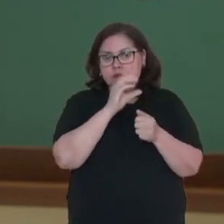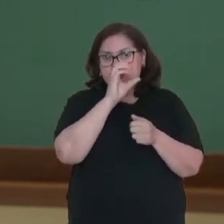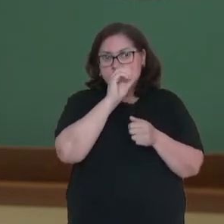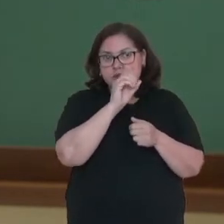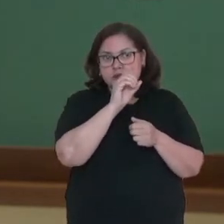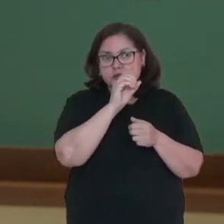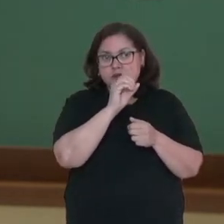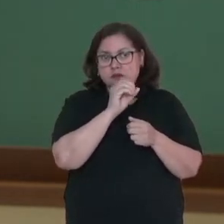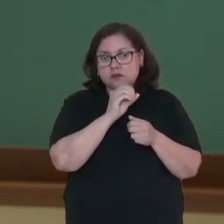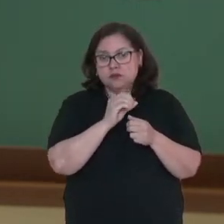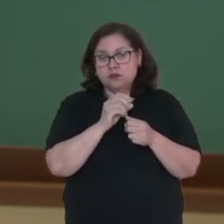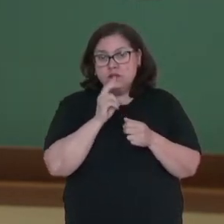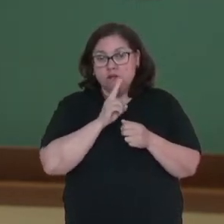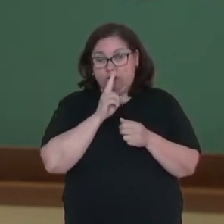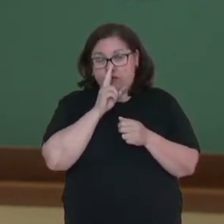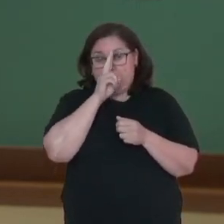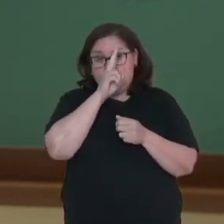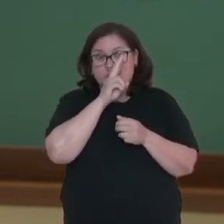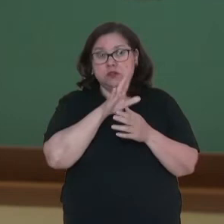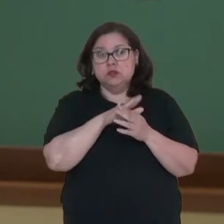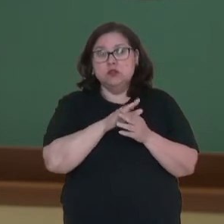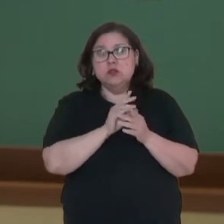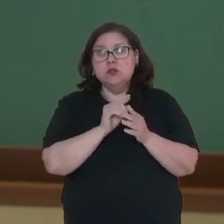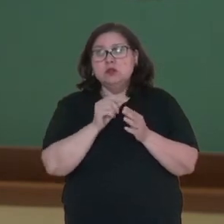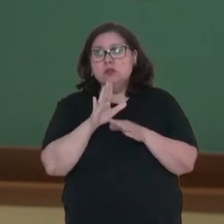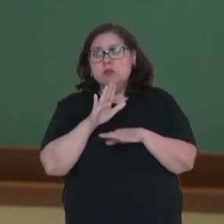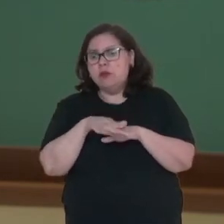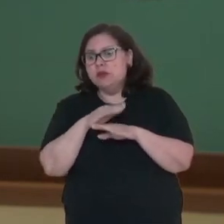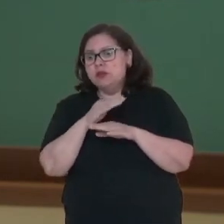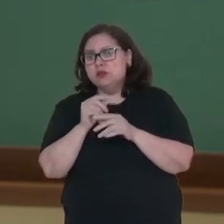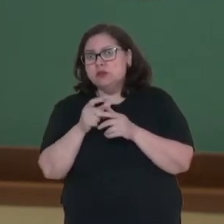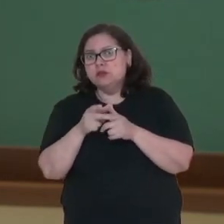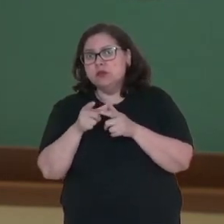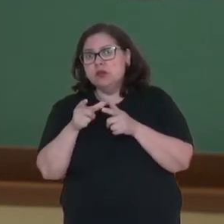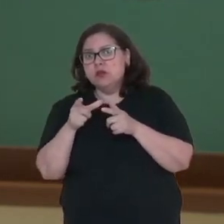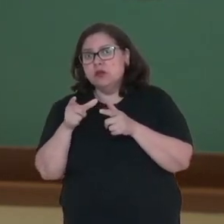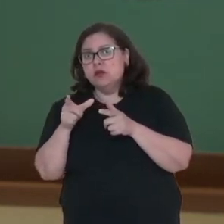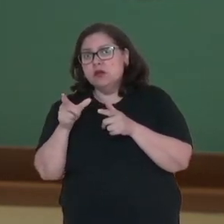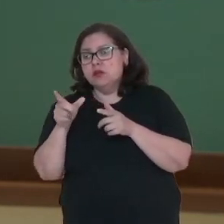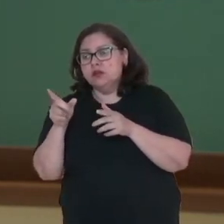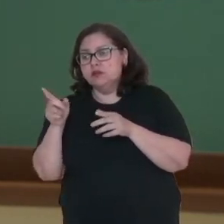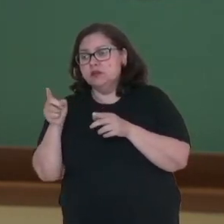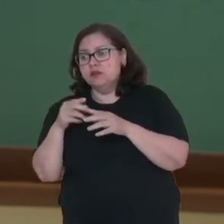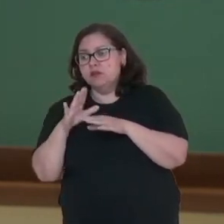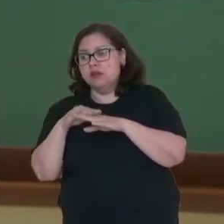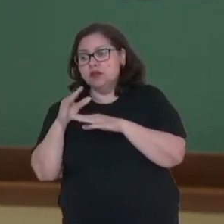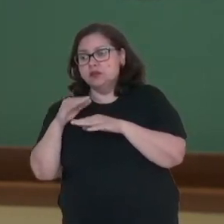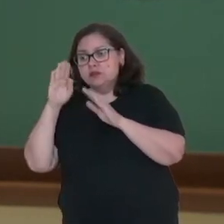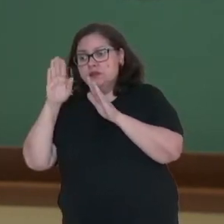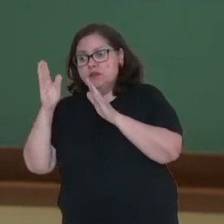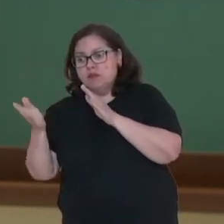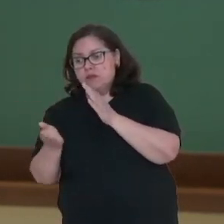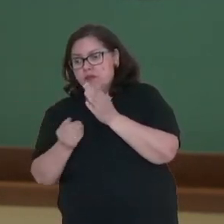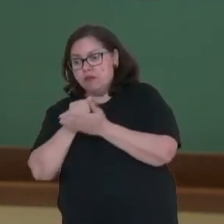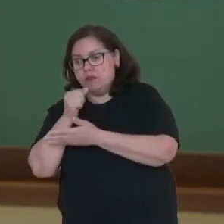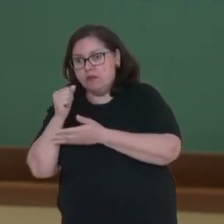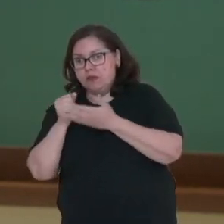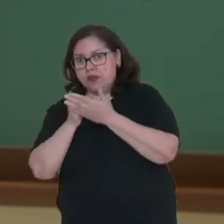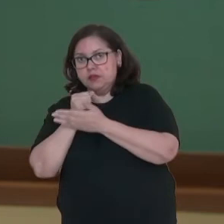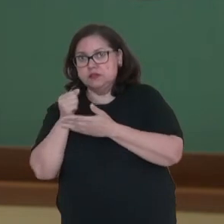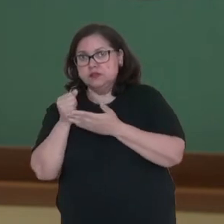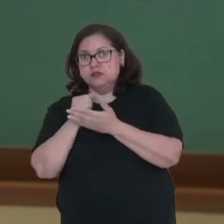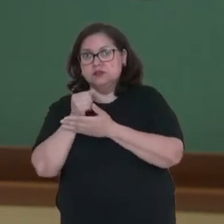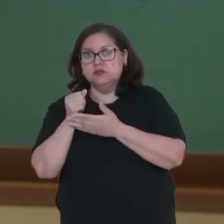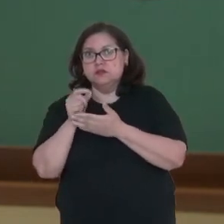zero, fortíssimo, tá? Quanto maior, mais básico é a solução